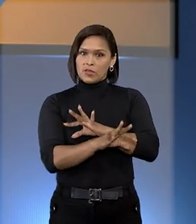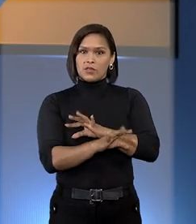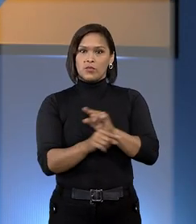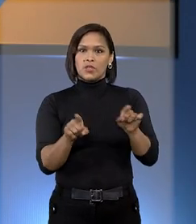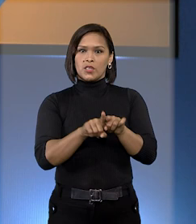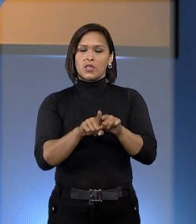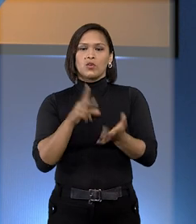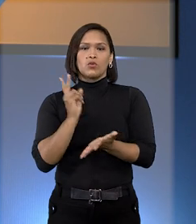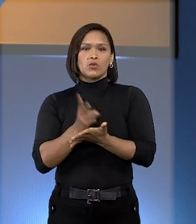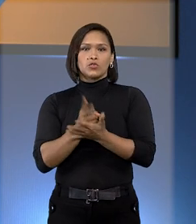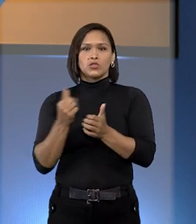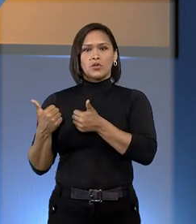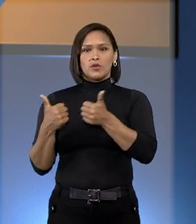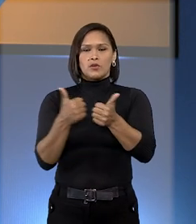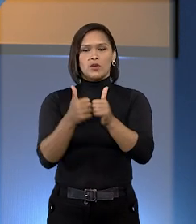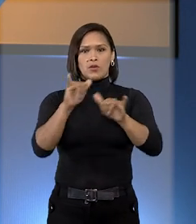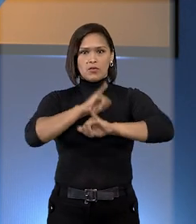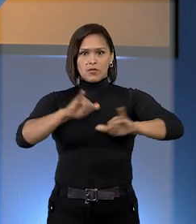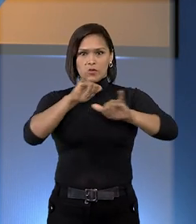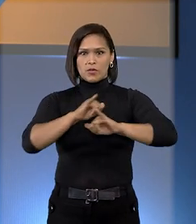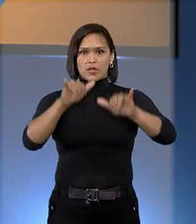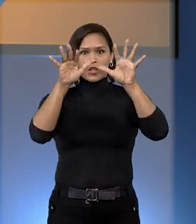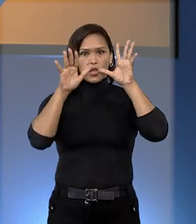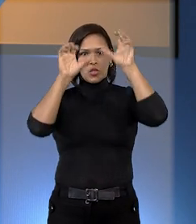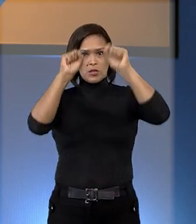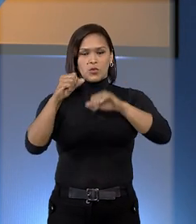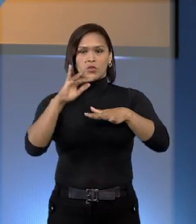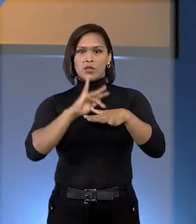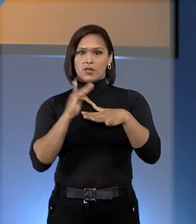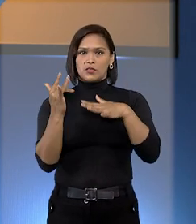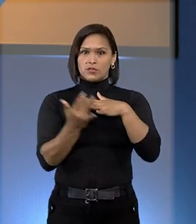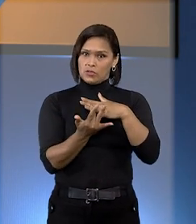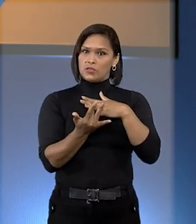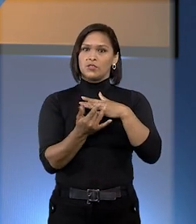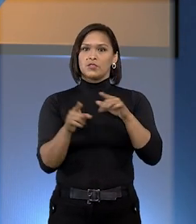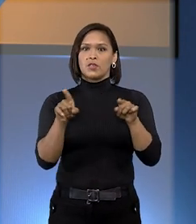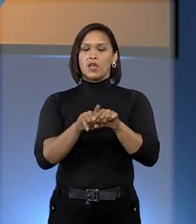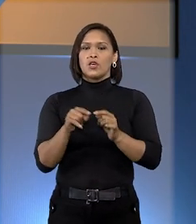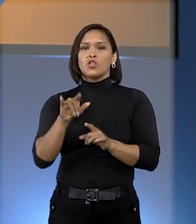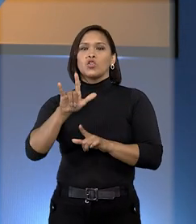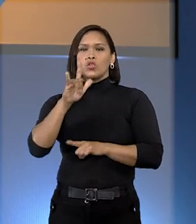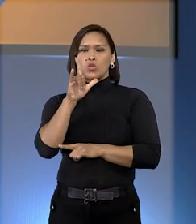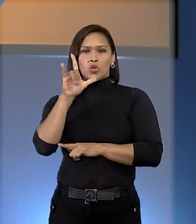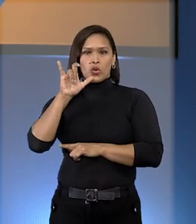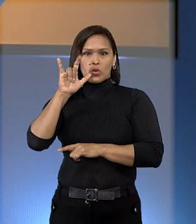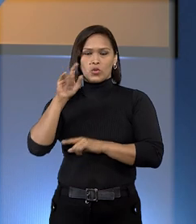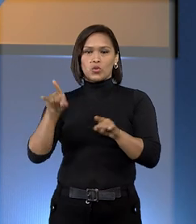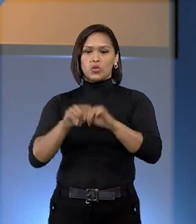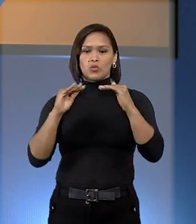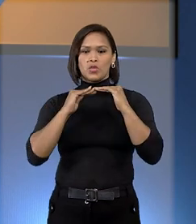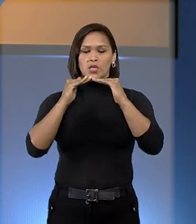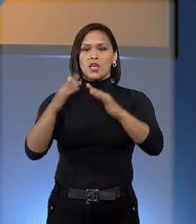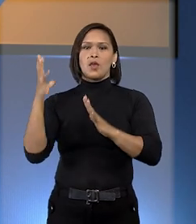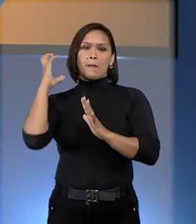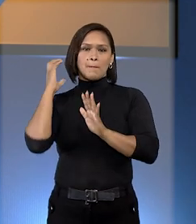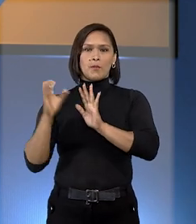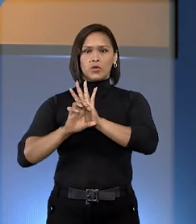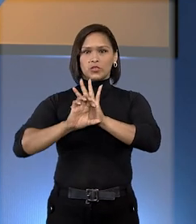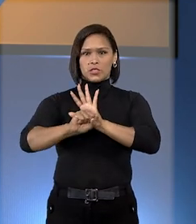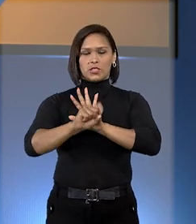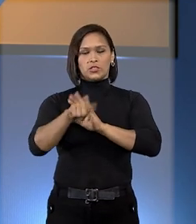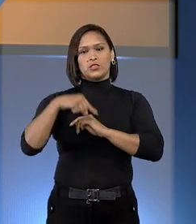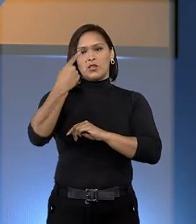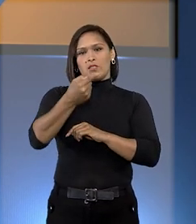aqui. Continue acompanhando as notícias do tribunal nas redes sociais, no YouTube e nas plataformas de podcast.